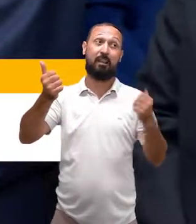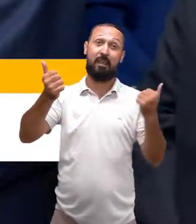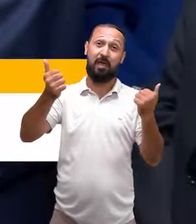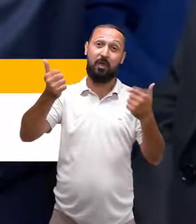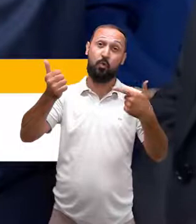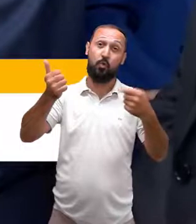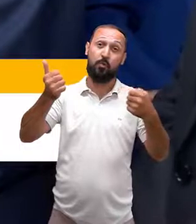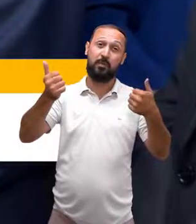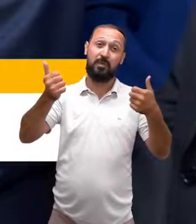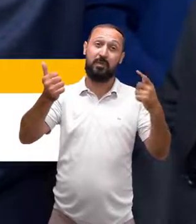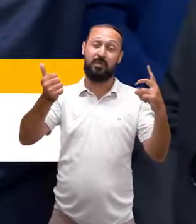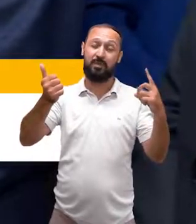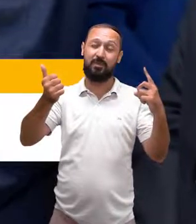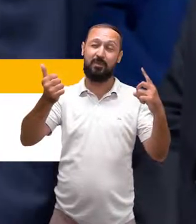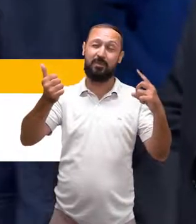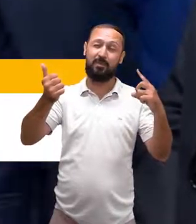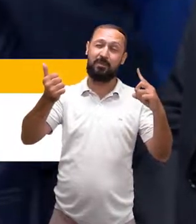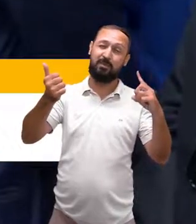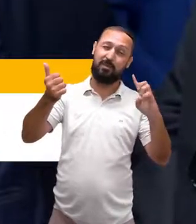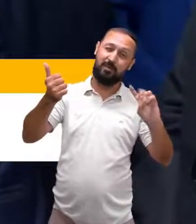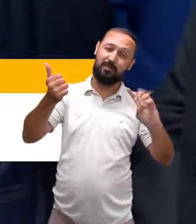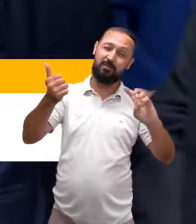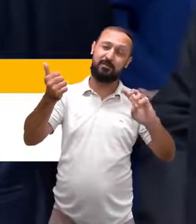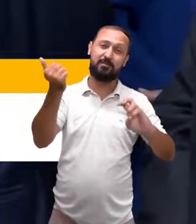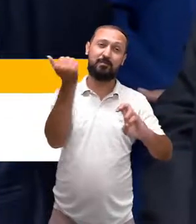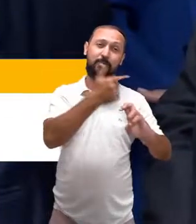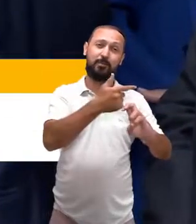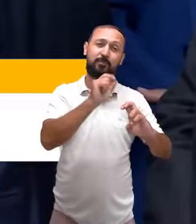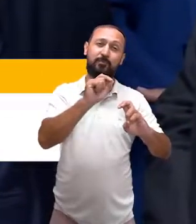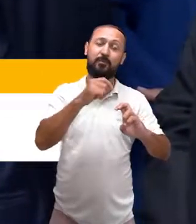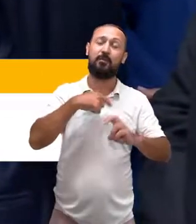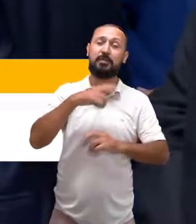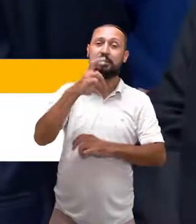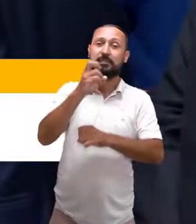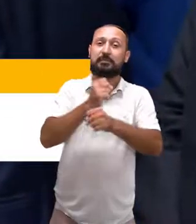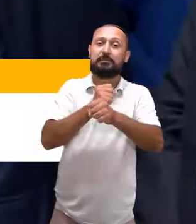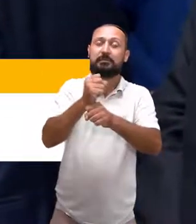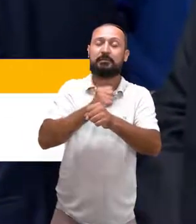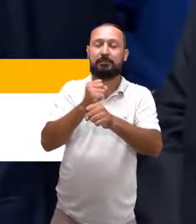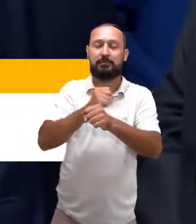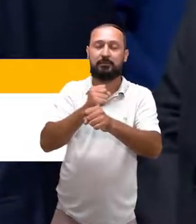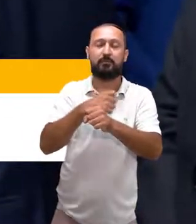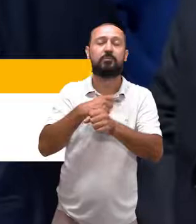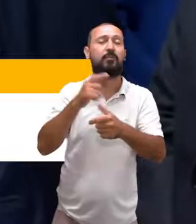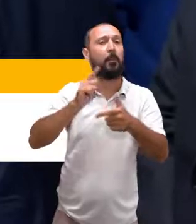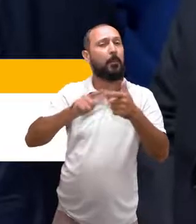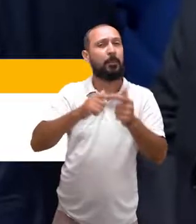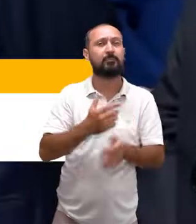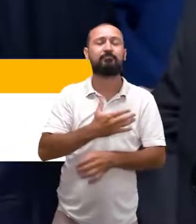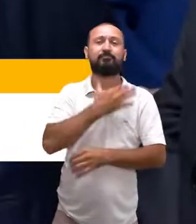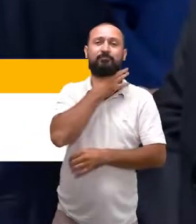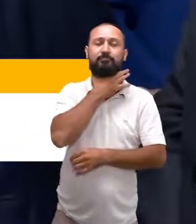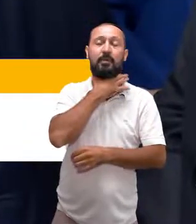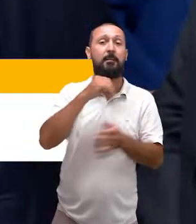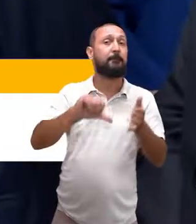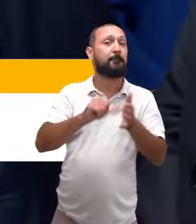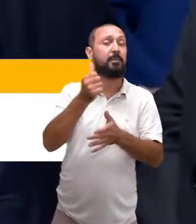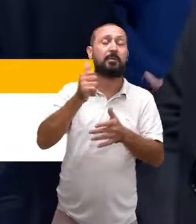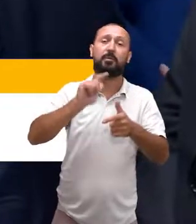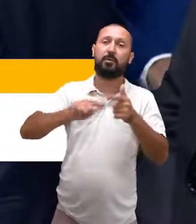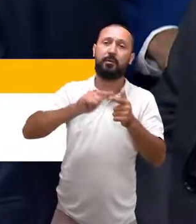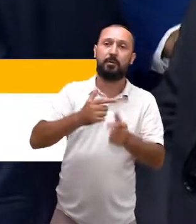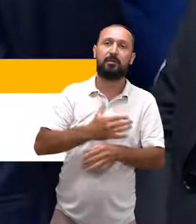em 2015, enfrentando praticamente 5 anos dos 8 em crise. Primeira